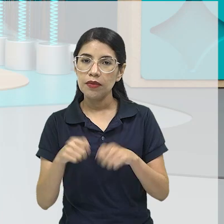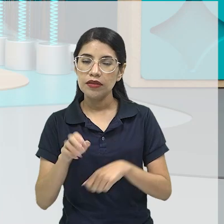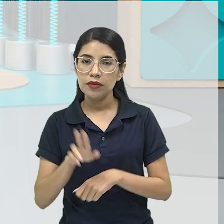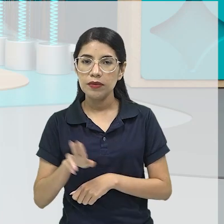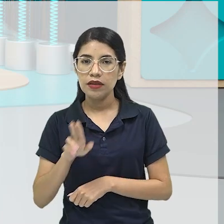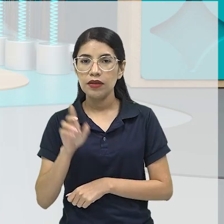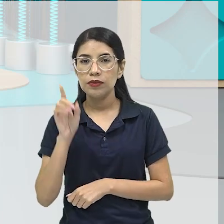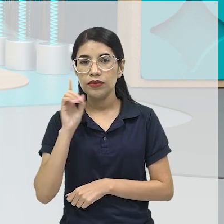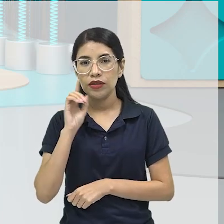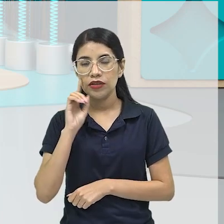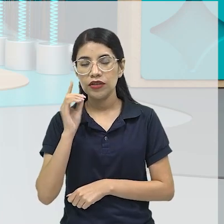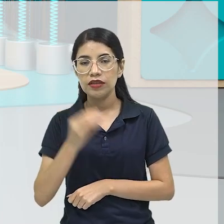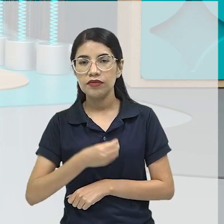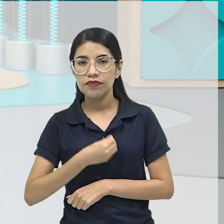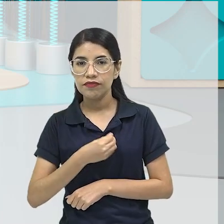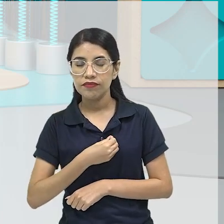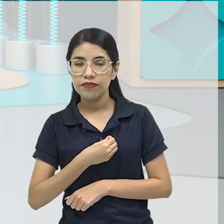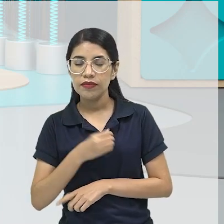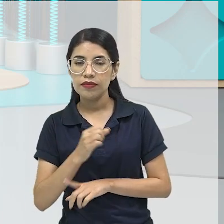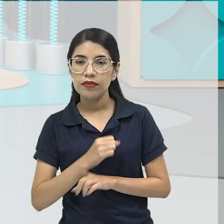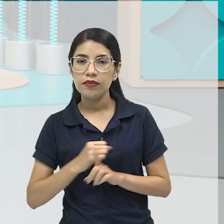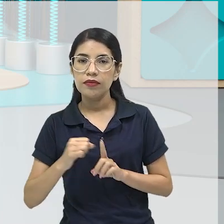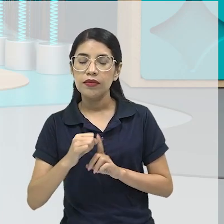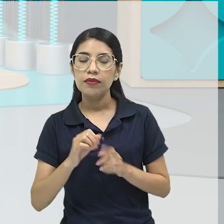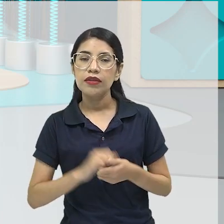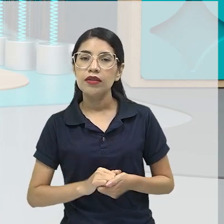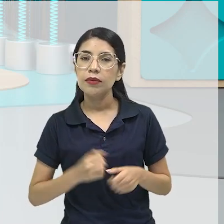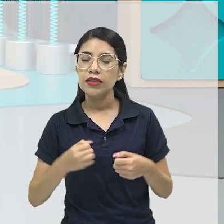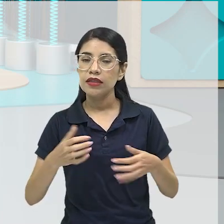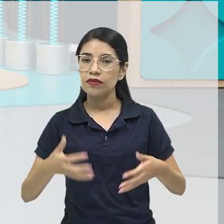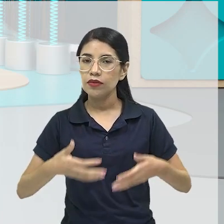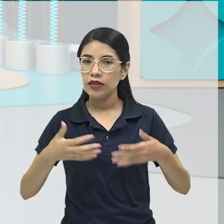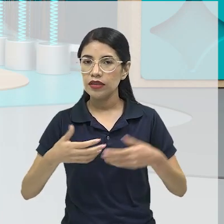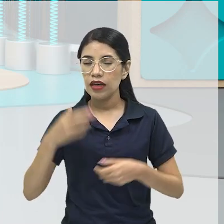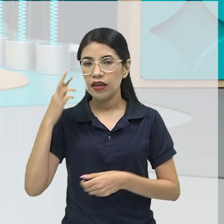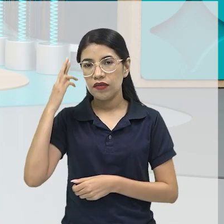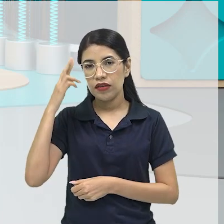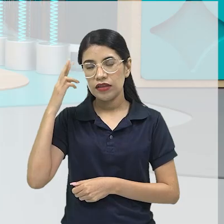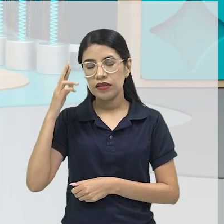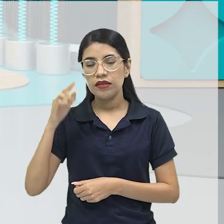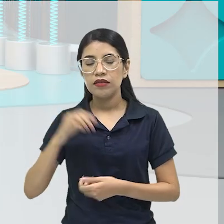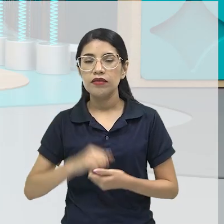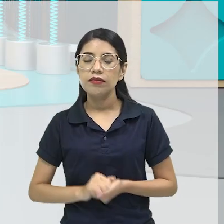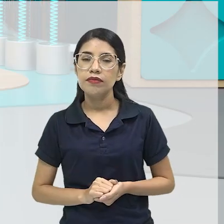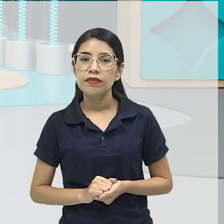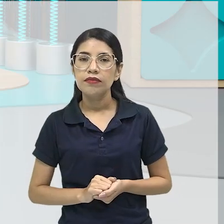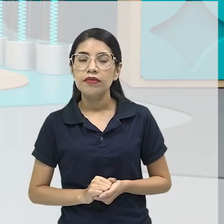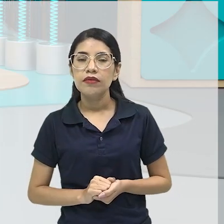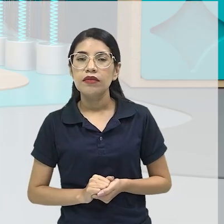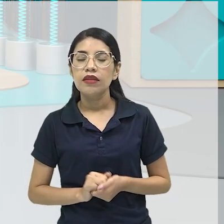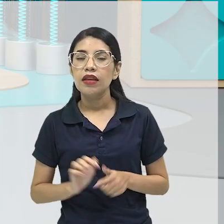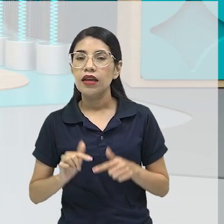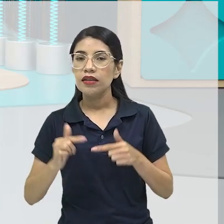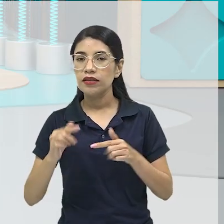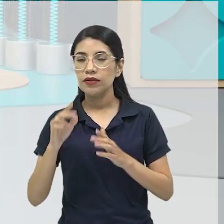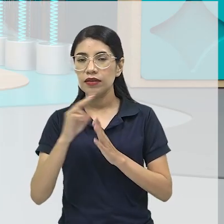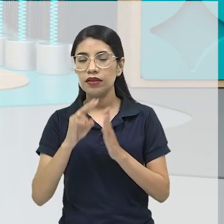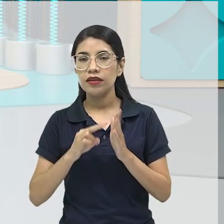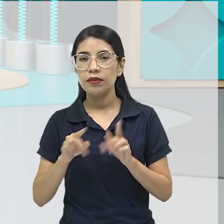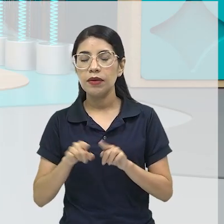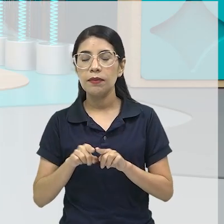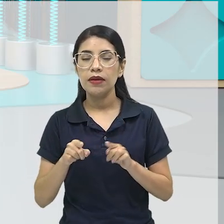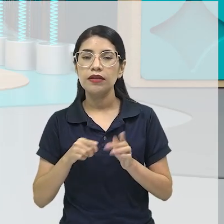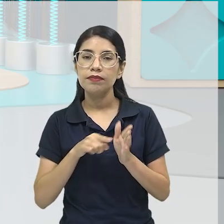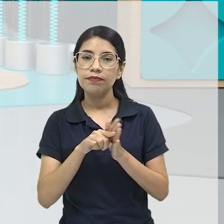sua vida em sociedade. Então, inspirar a reflexão e o engajamento do leitor. É claro que as pesquisas, elas já buscam de alguma